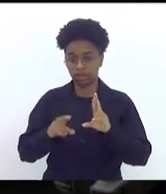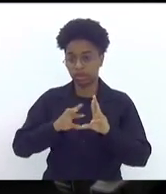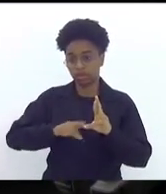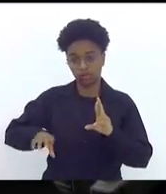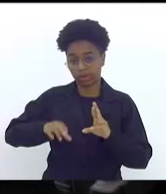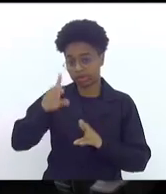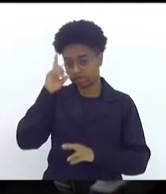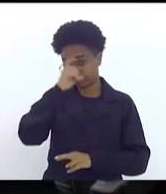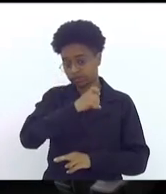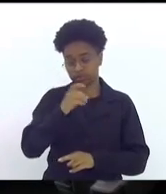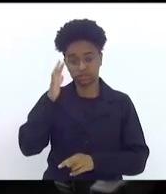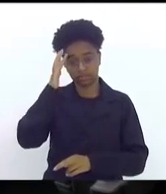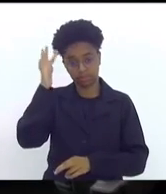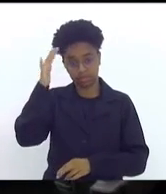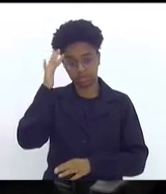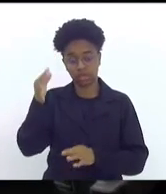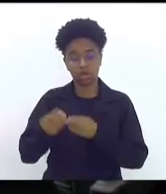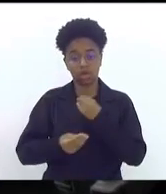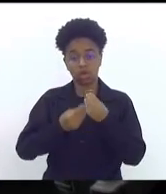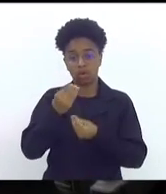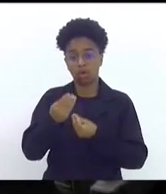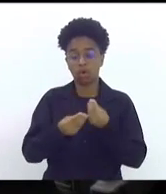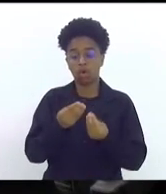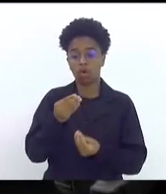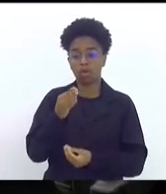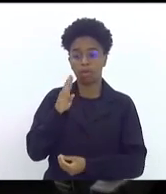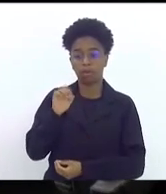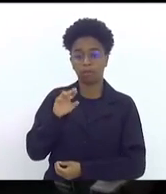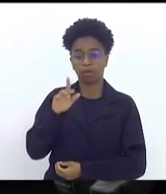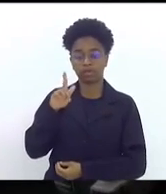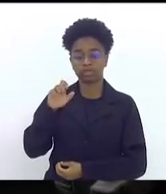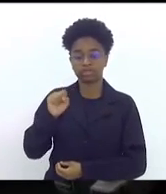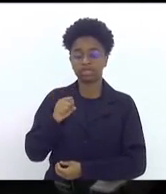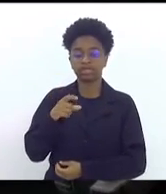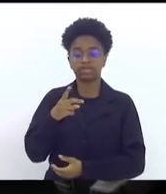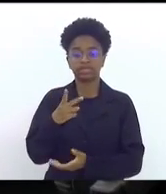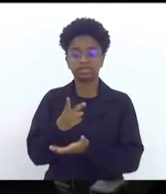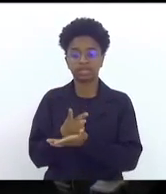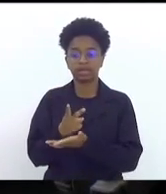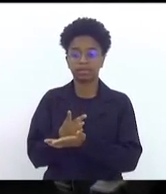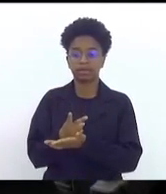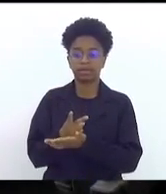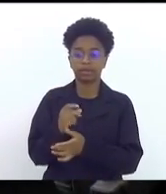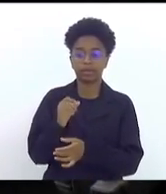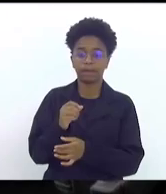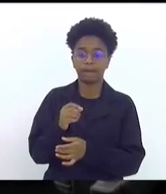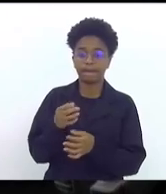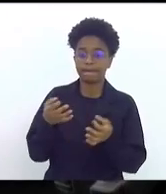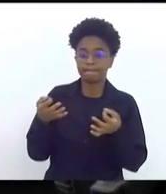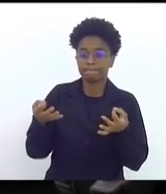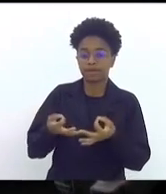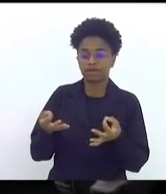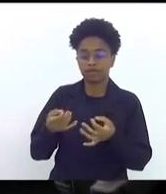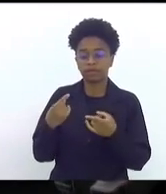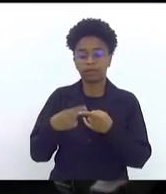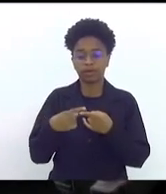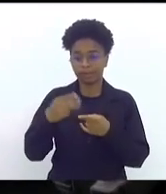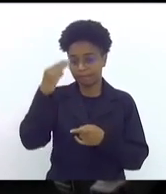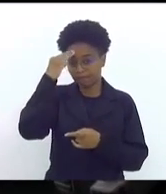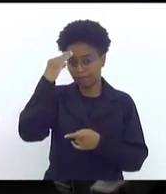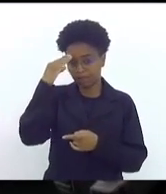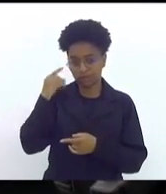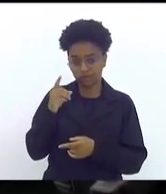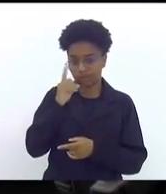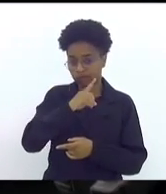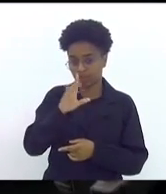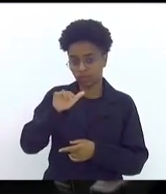Funes, personagem do conto de Borges, que vivia em estado de mobilidade completa por conta de sua memória perfeita. Funes, o memorioso, não